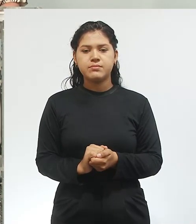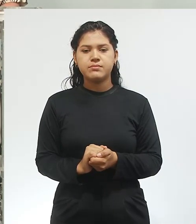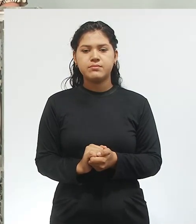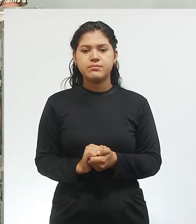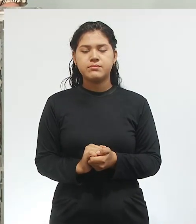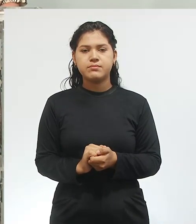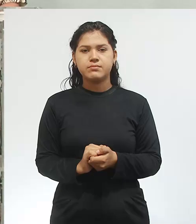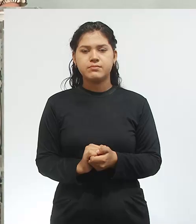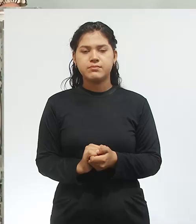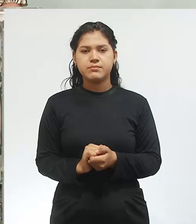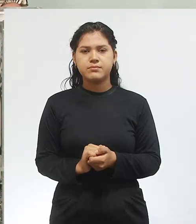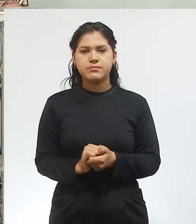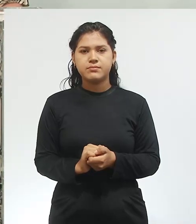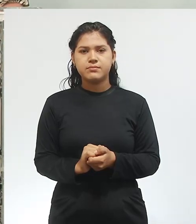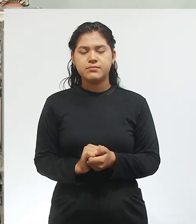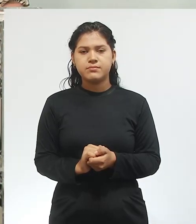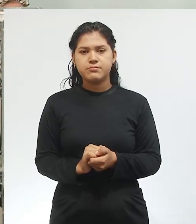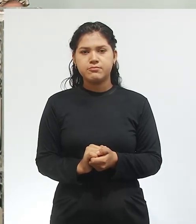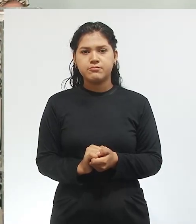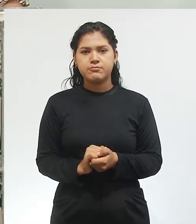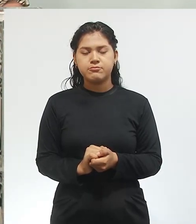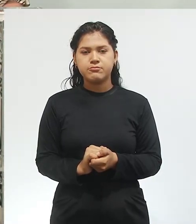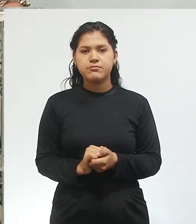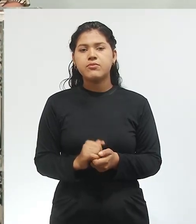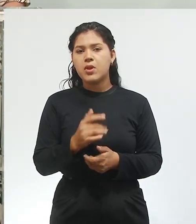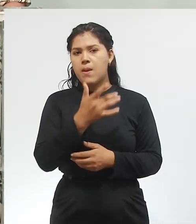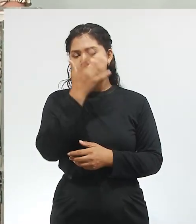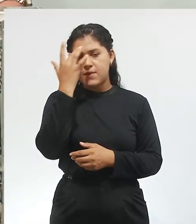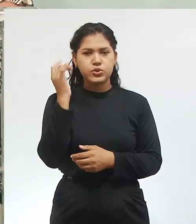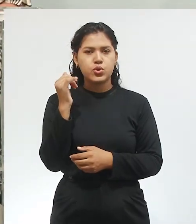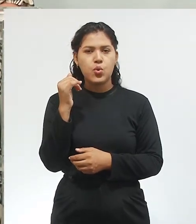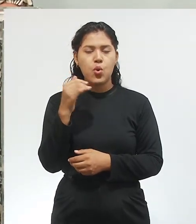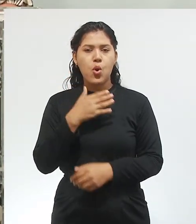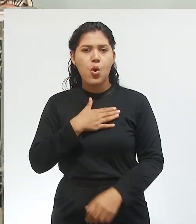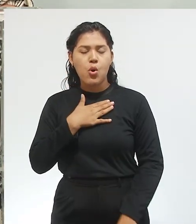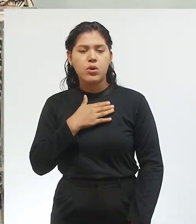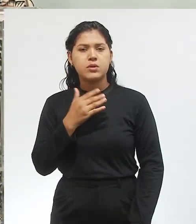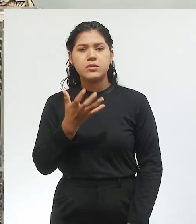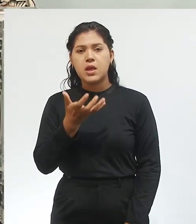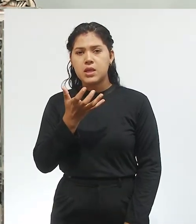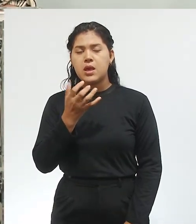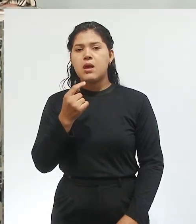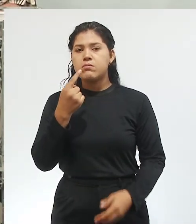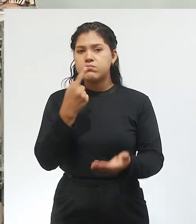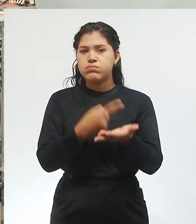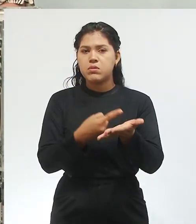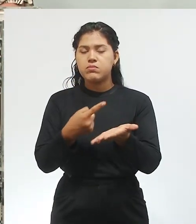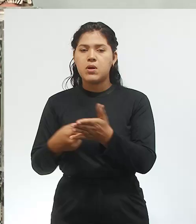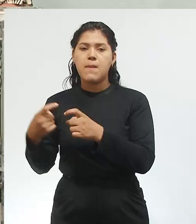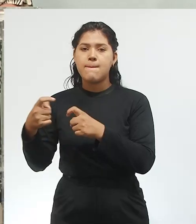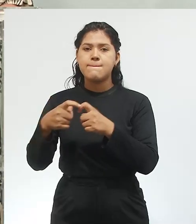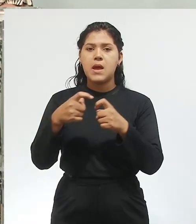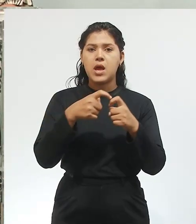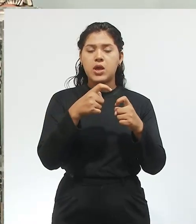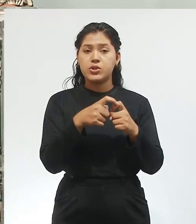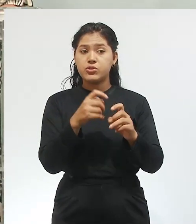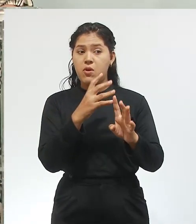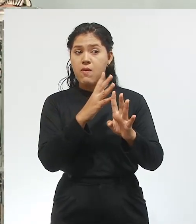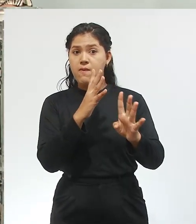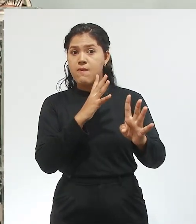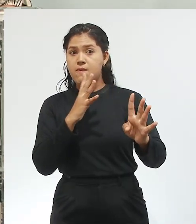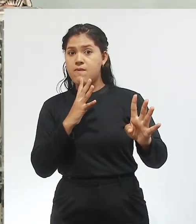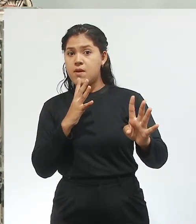as pessoas estão consumindo, por exemplo, estão indo marcar uma consulta médica, ficando em